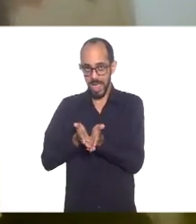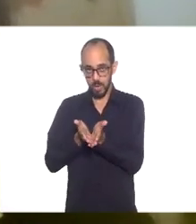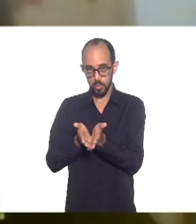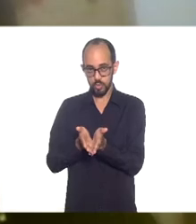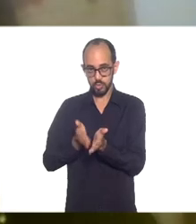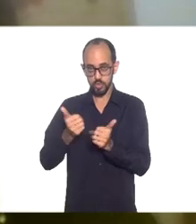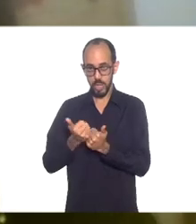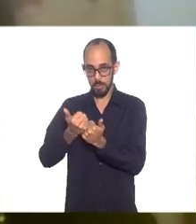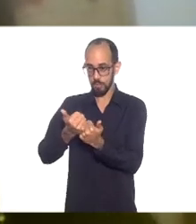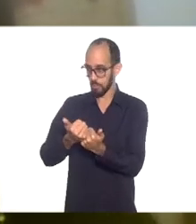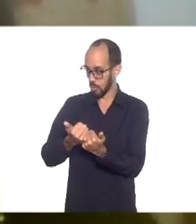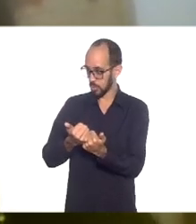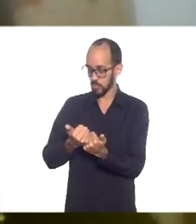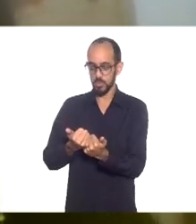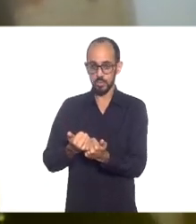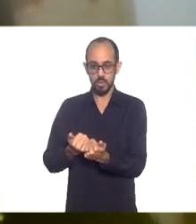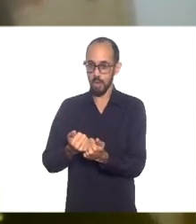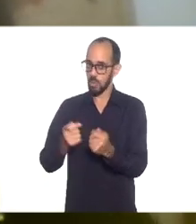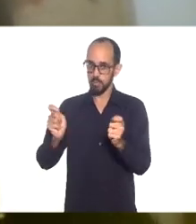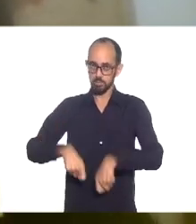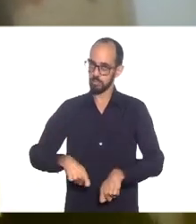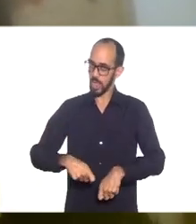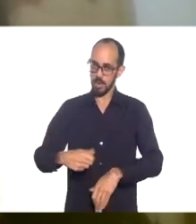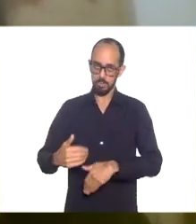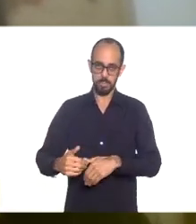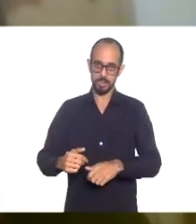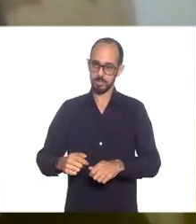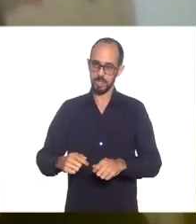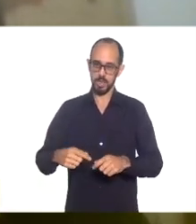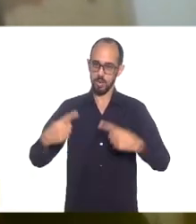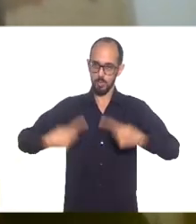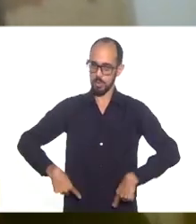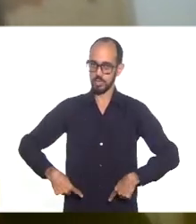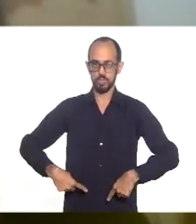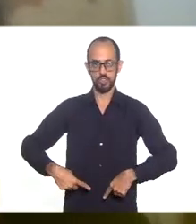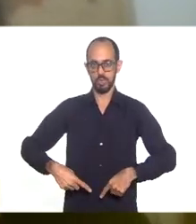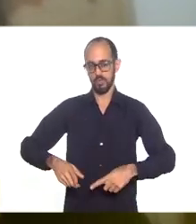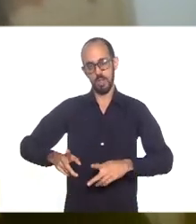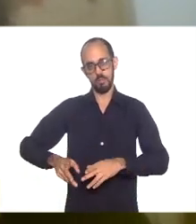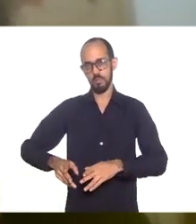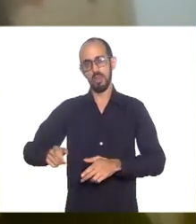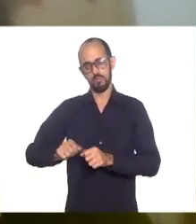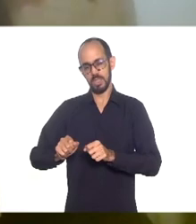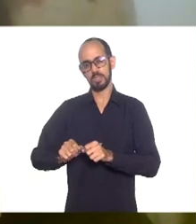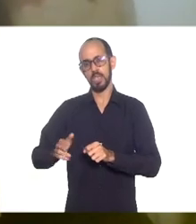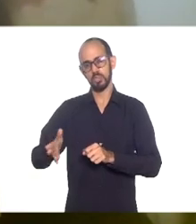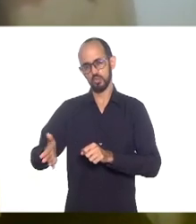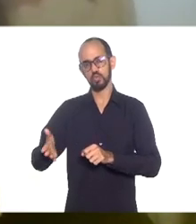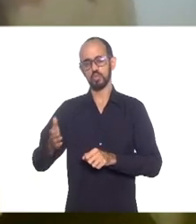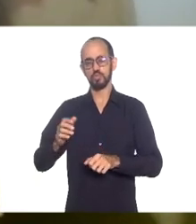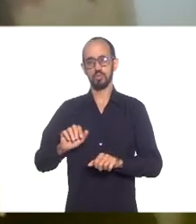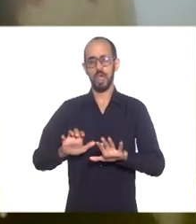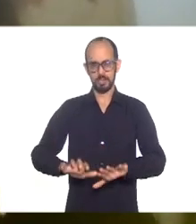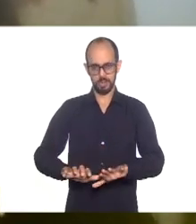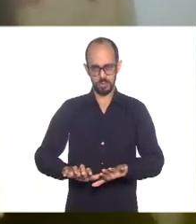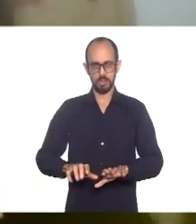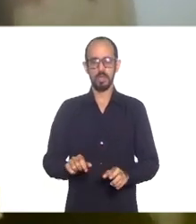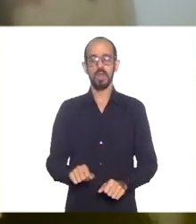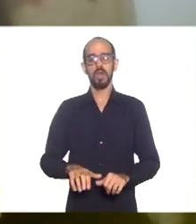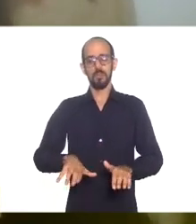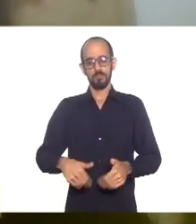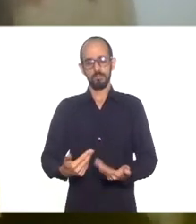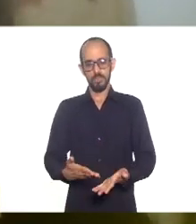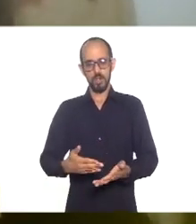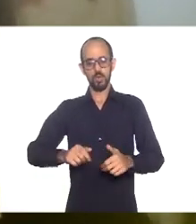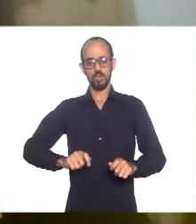é competitiva para tal. Né? Isso eu acredito que é uma afirmação dessa, diante do porte